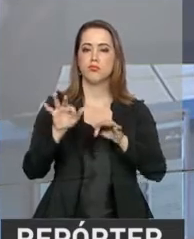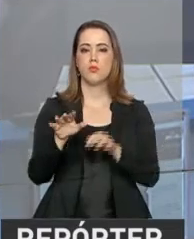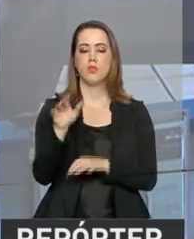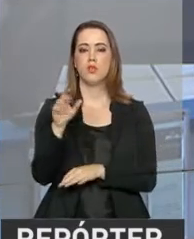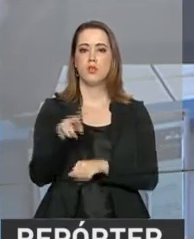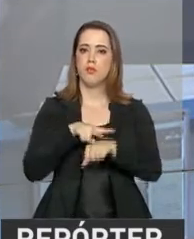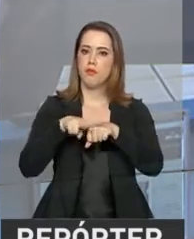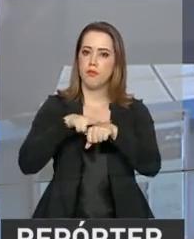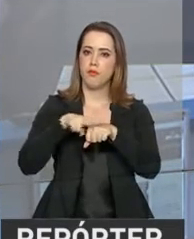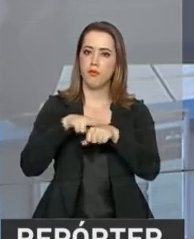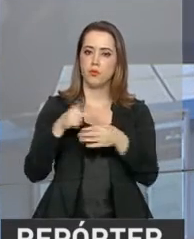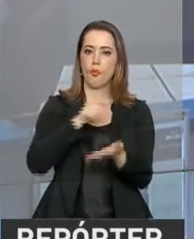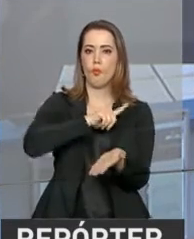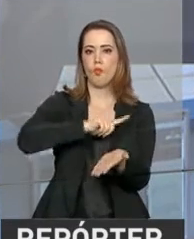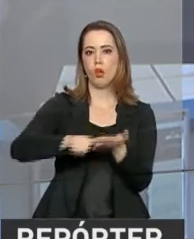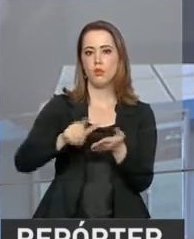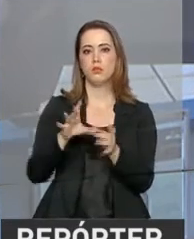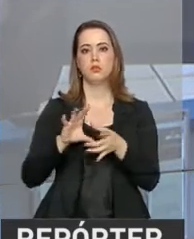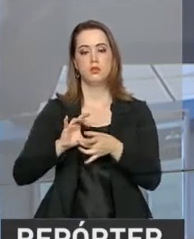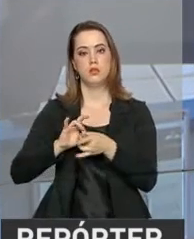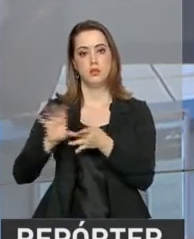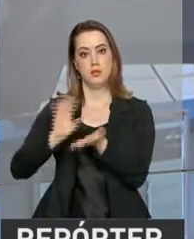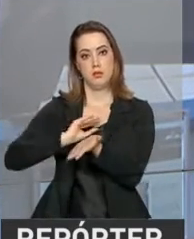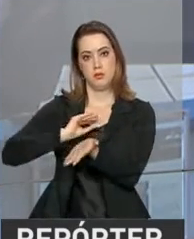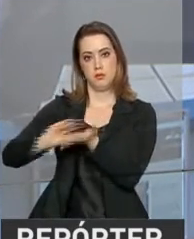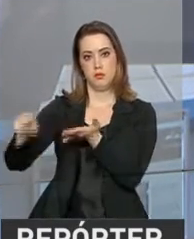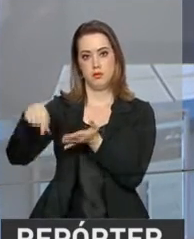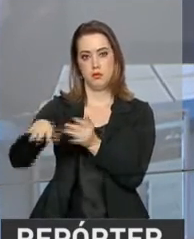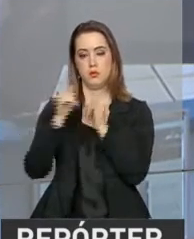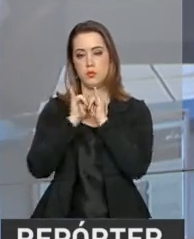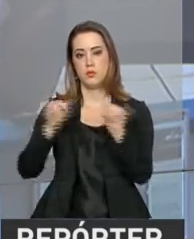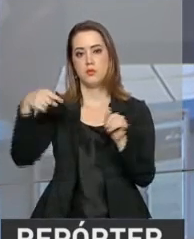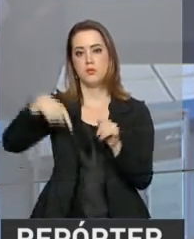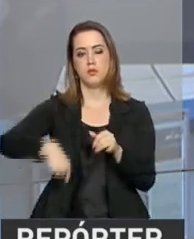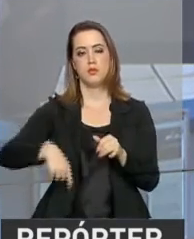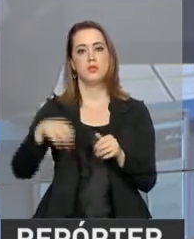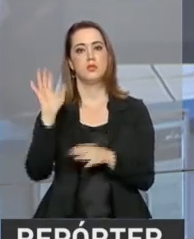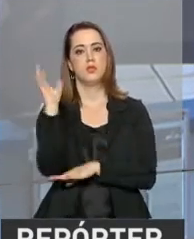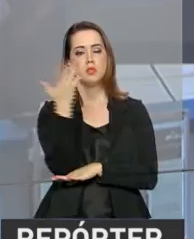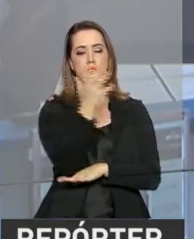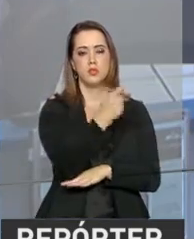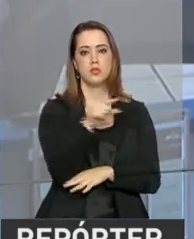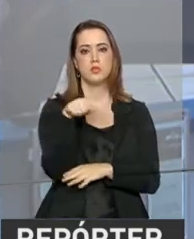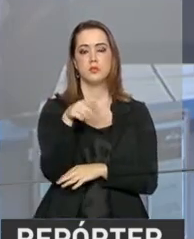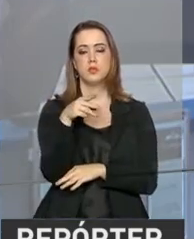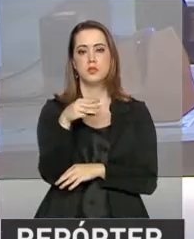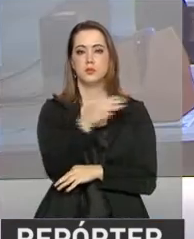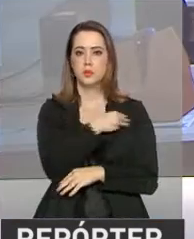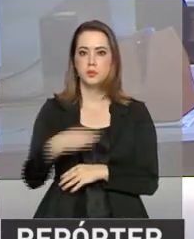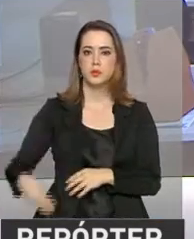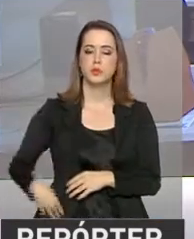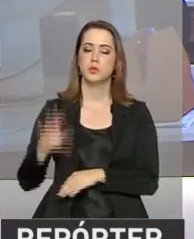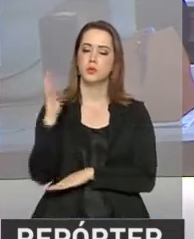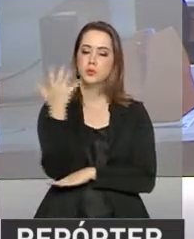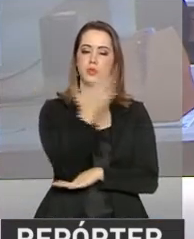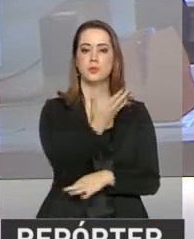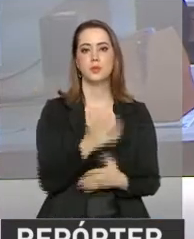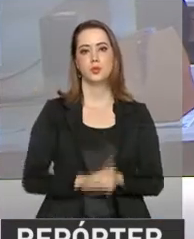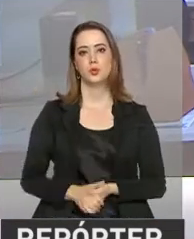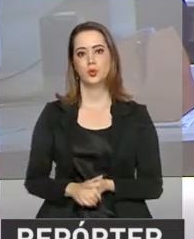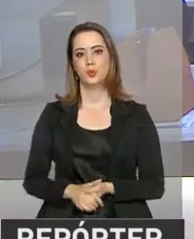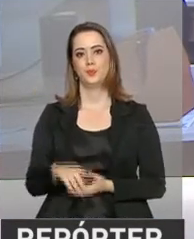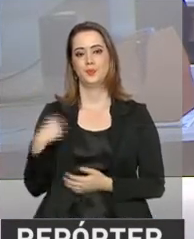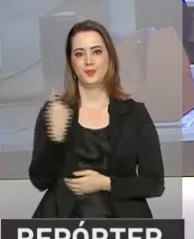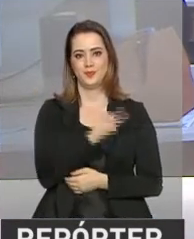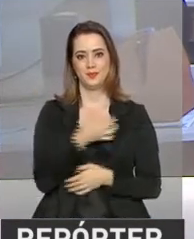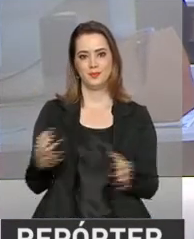a liberação de recursos foi anunciada esta semana pelo ministro do meio ambiente sarney filho nós ficamos por